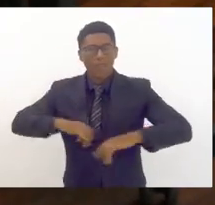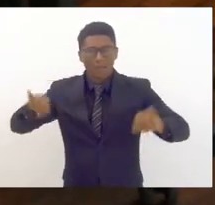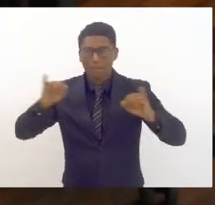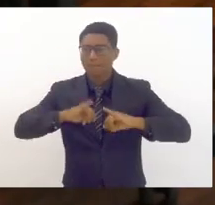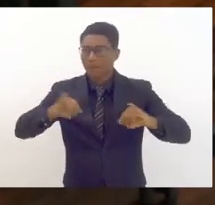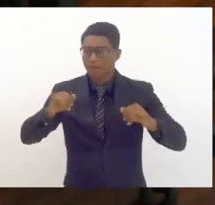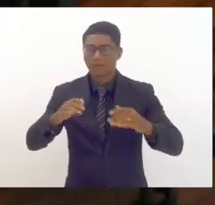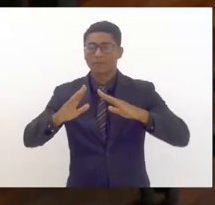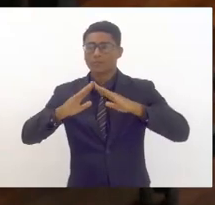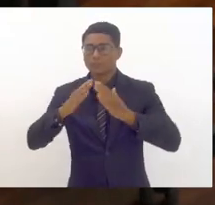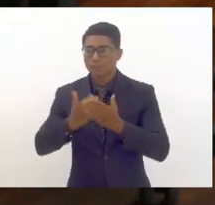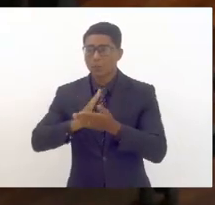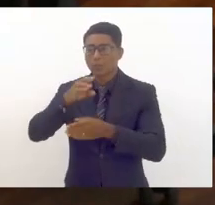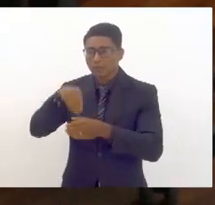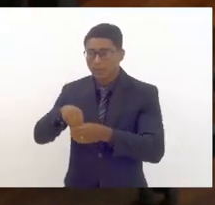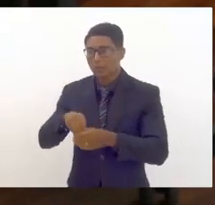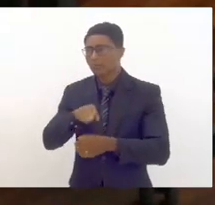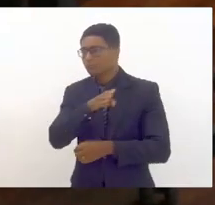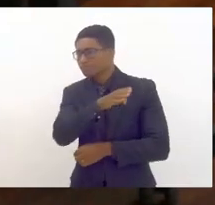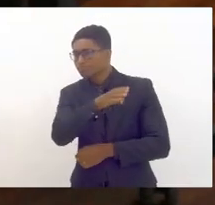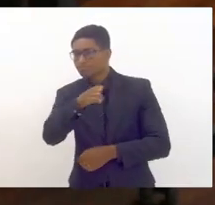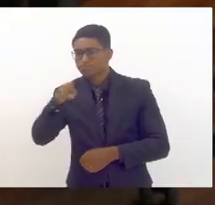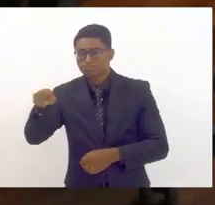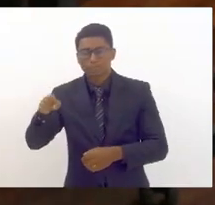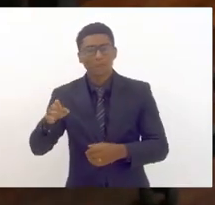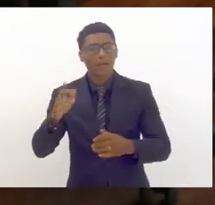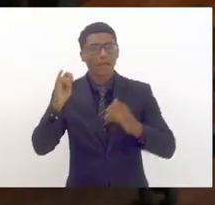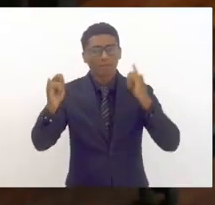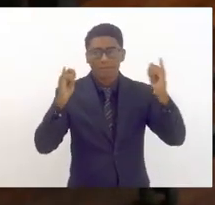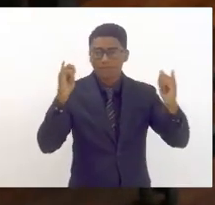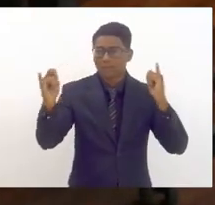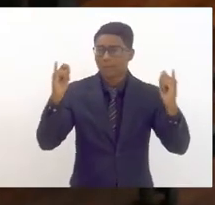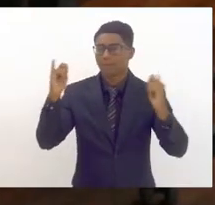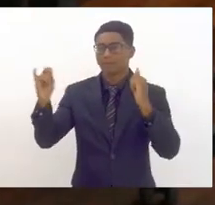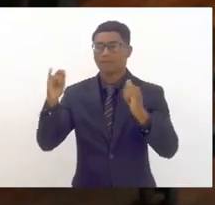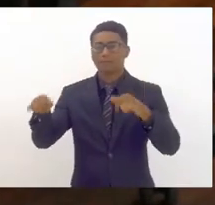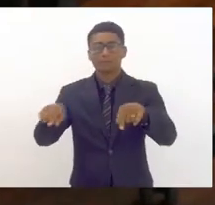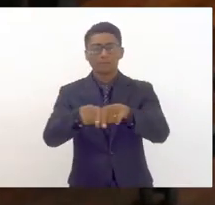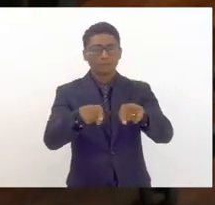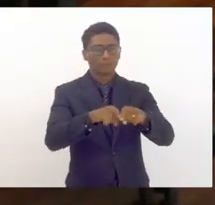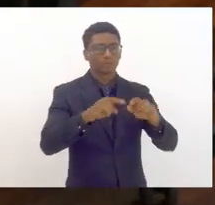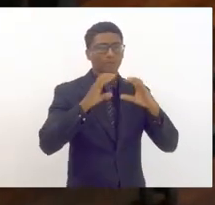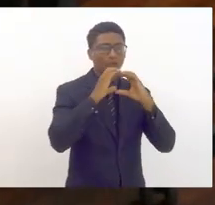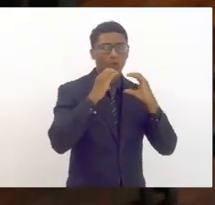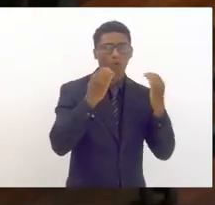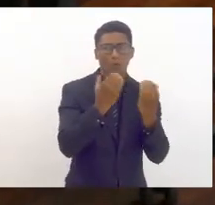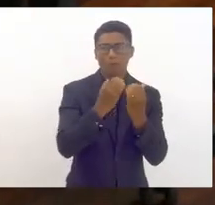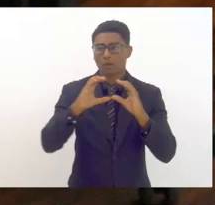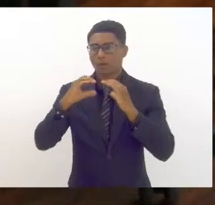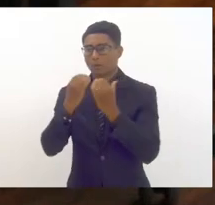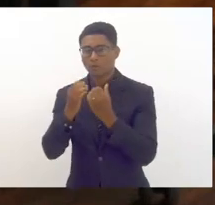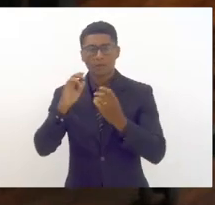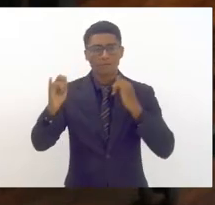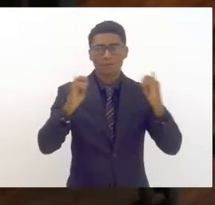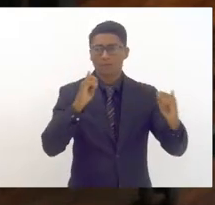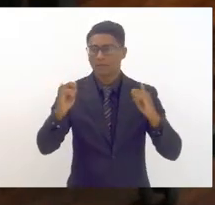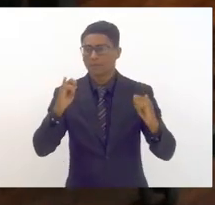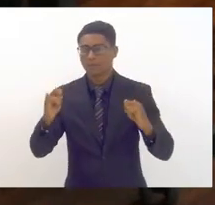preventiva nas escolas e também na comunidade para alcançar esse 19%.